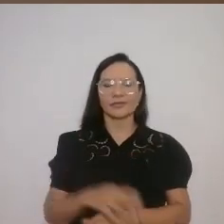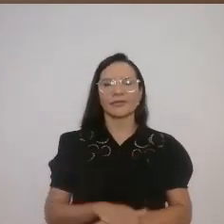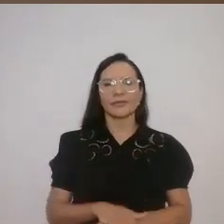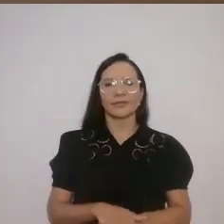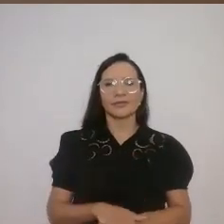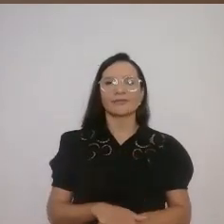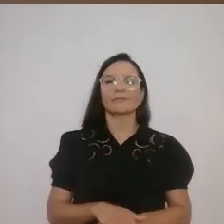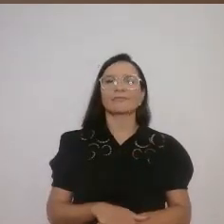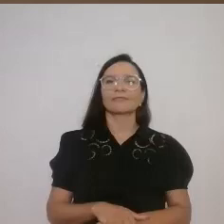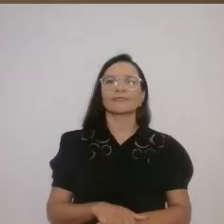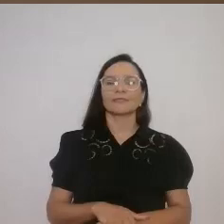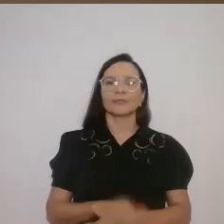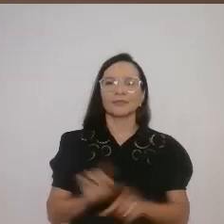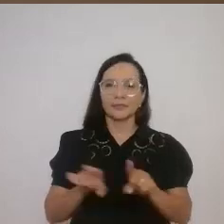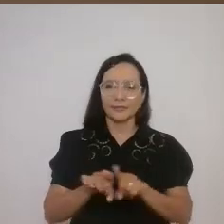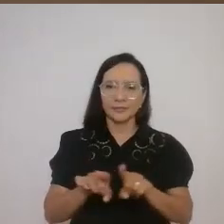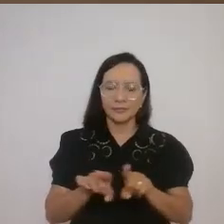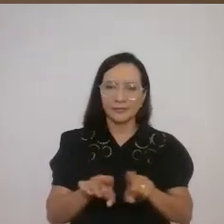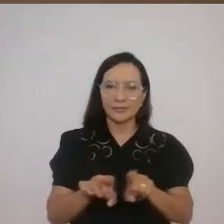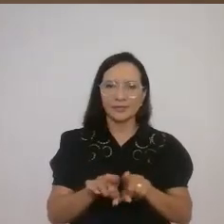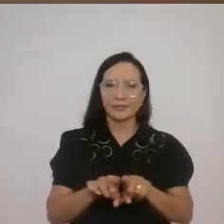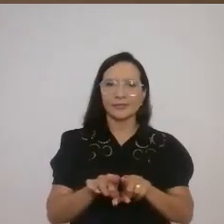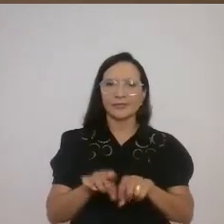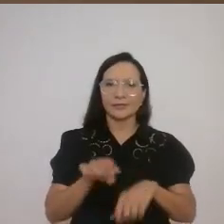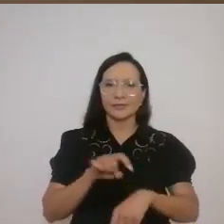Também na ocasião,